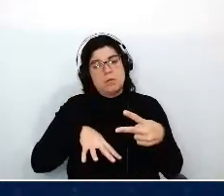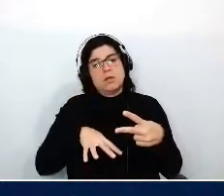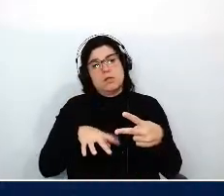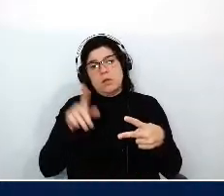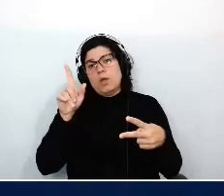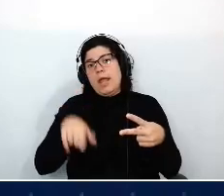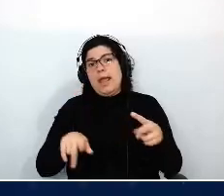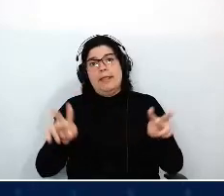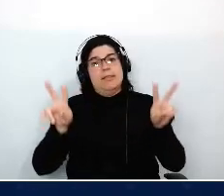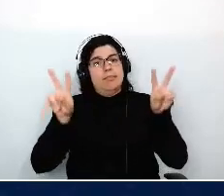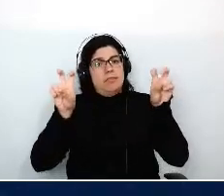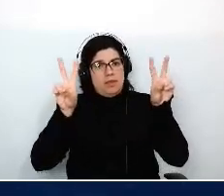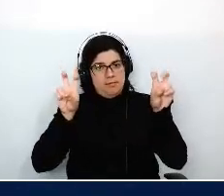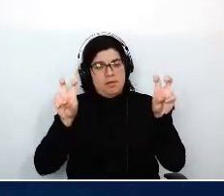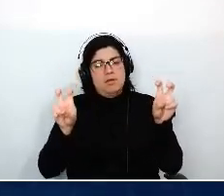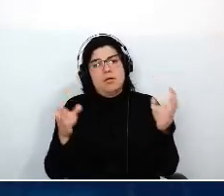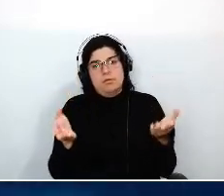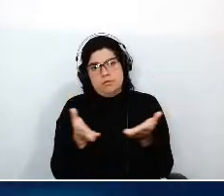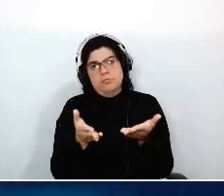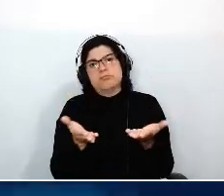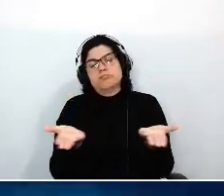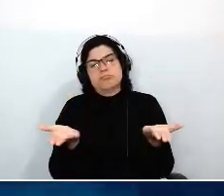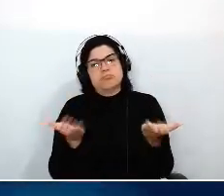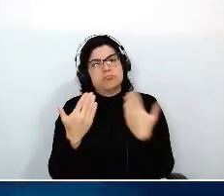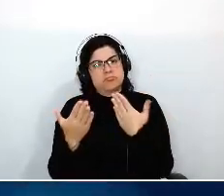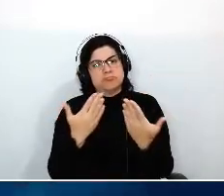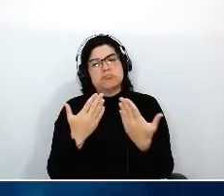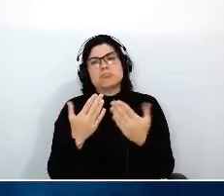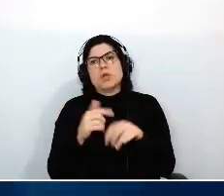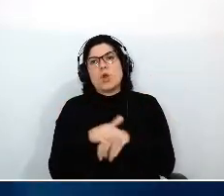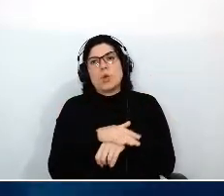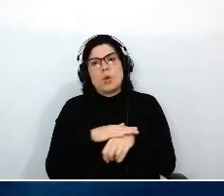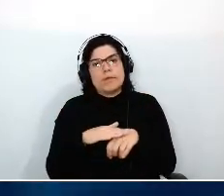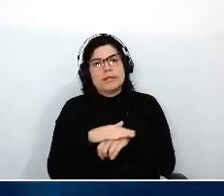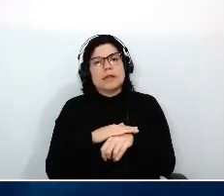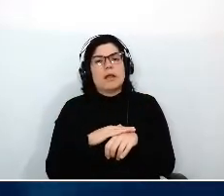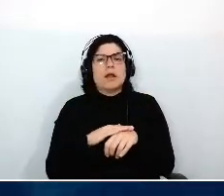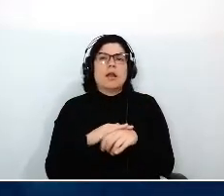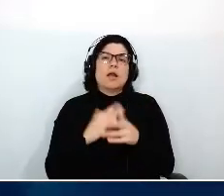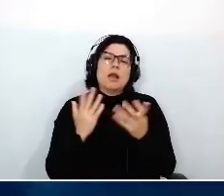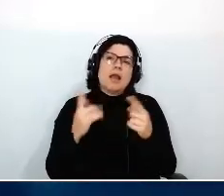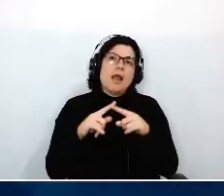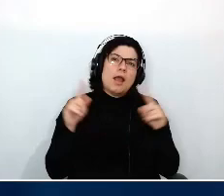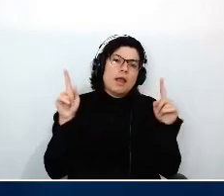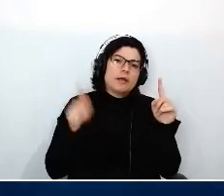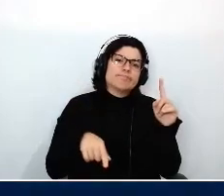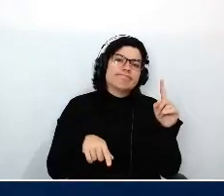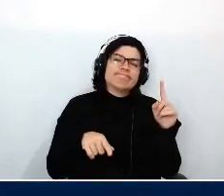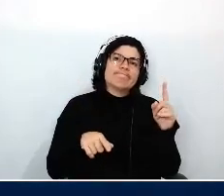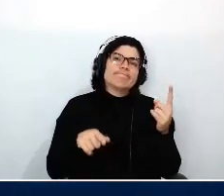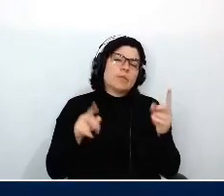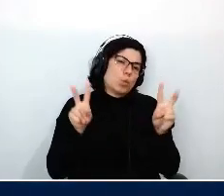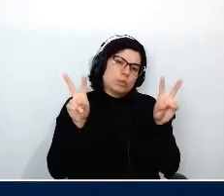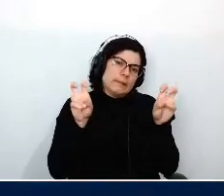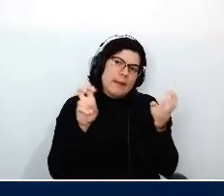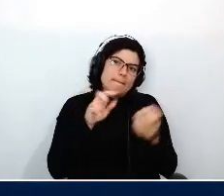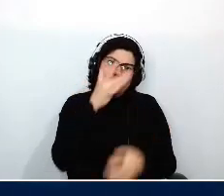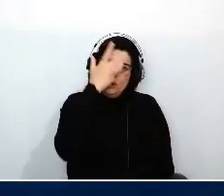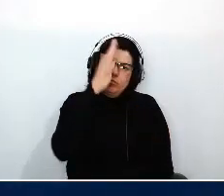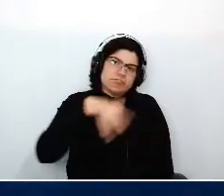hype algum momento, mas ainda assim é um assunto que fica um pouco longe das pessoas de forma